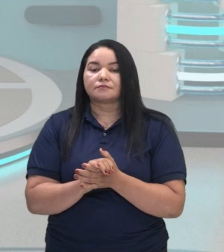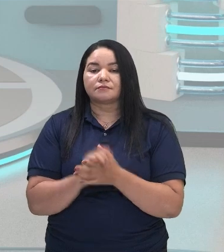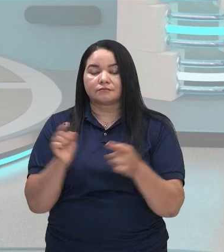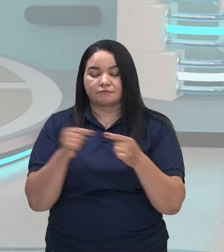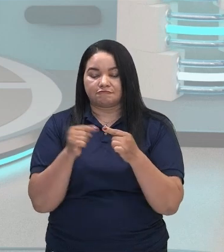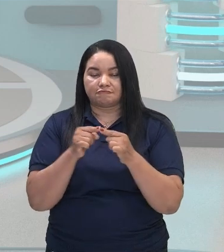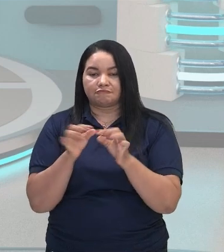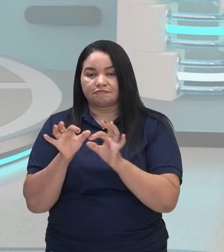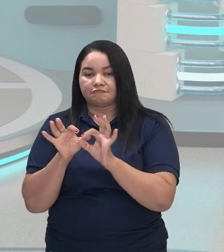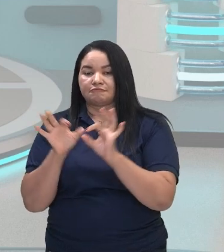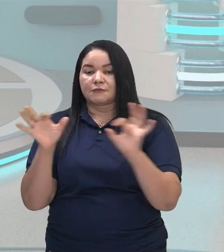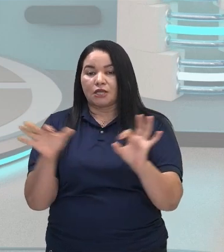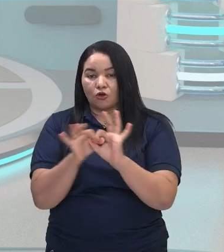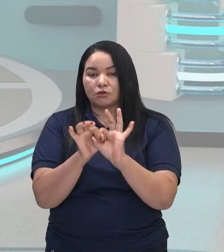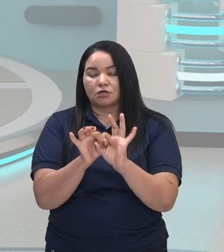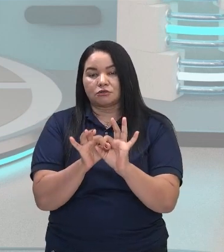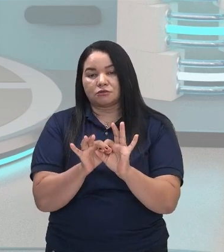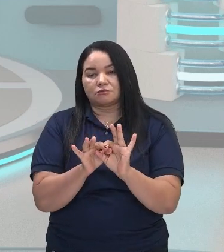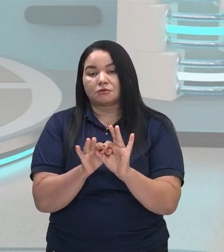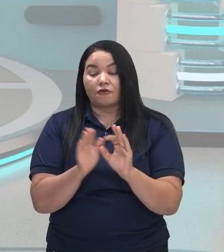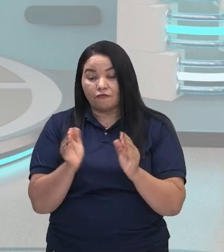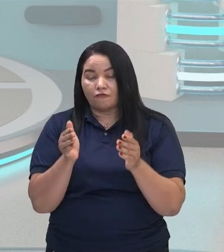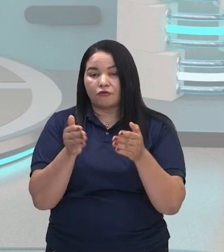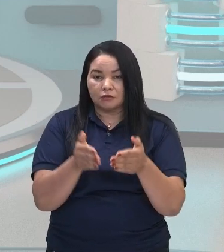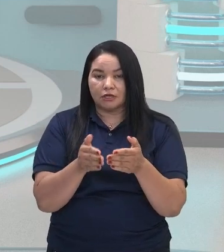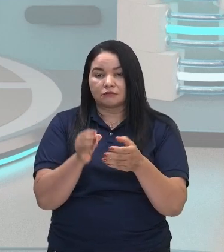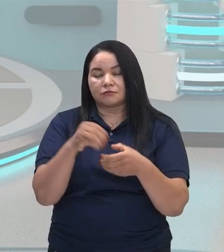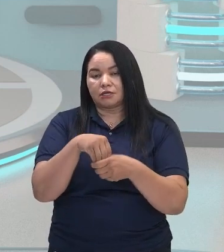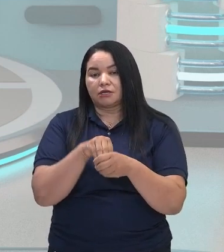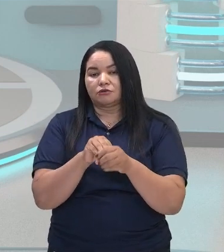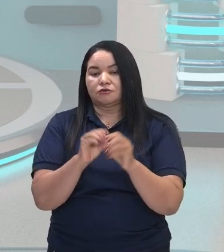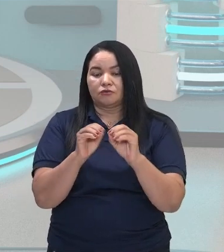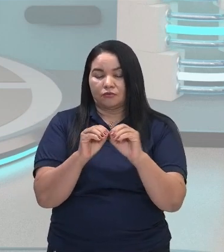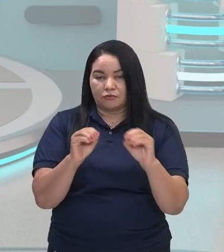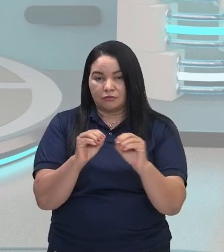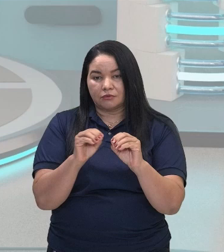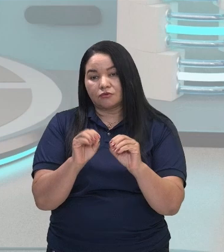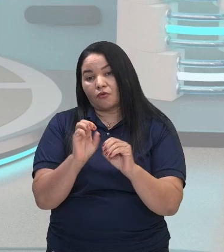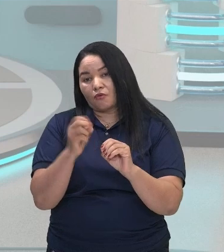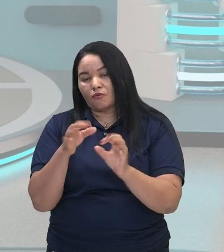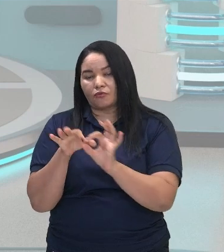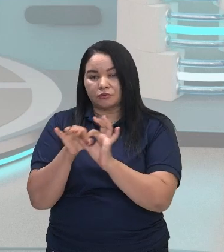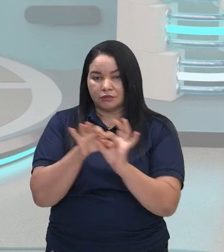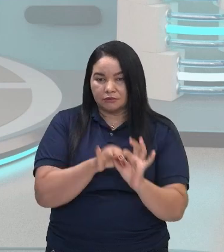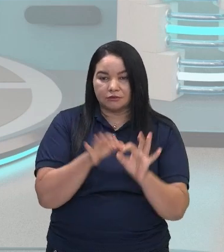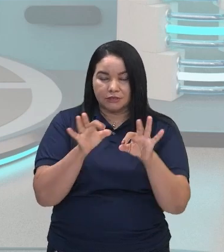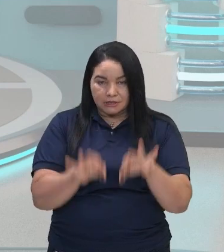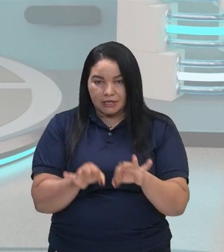voltado e muito excepcionalmente dentro de determinados contextos, tá certo?